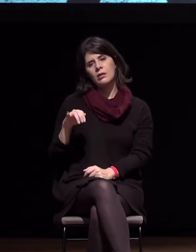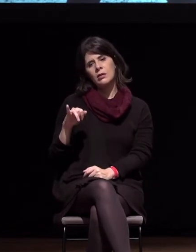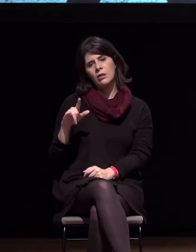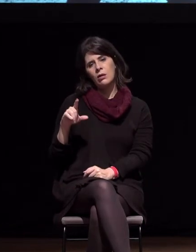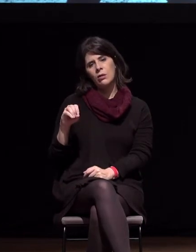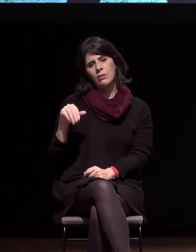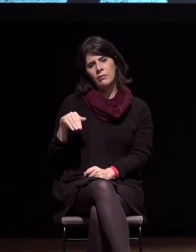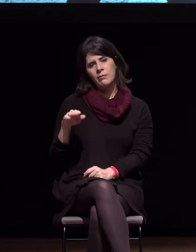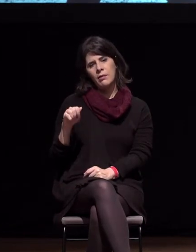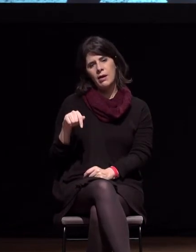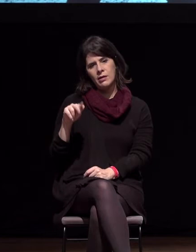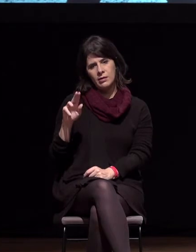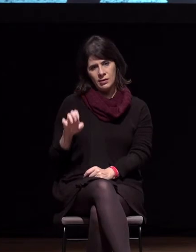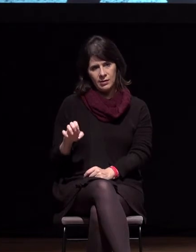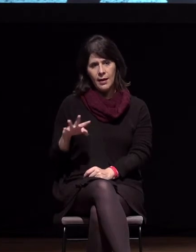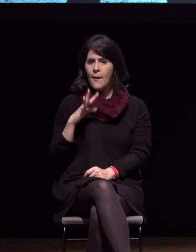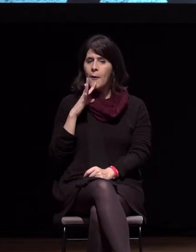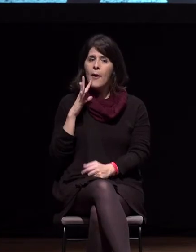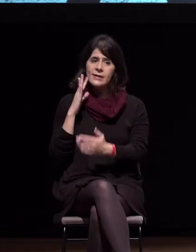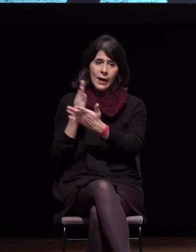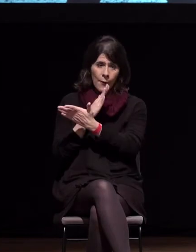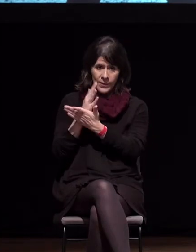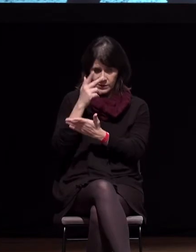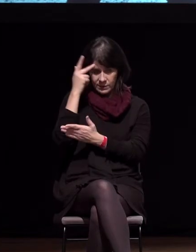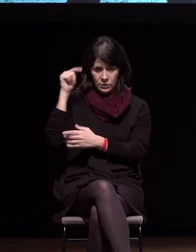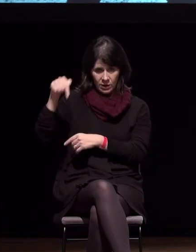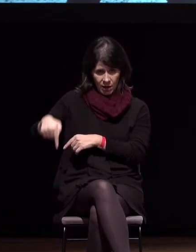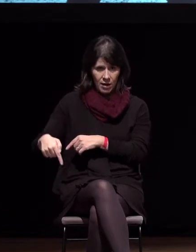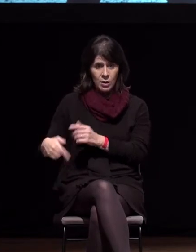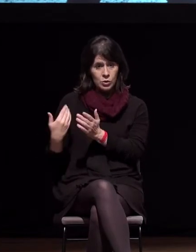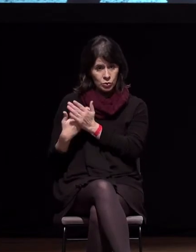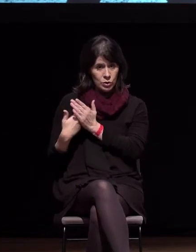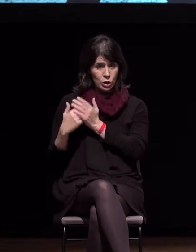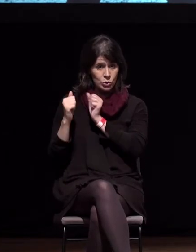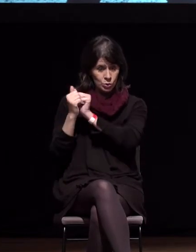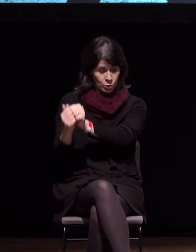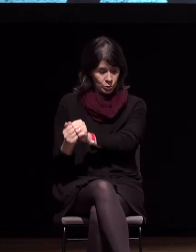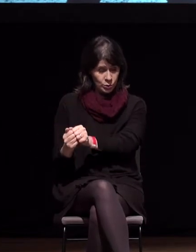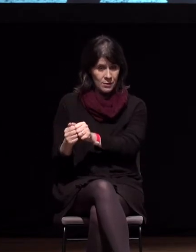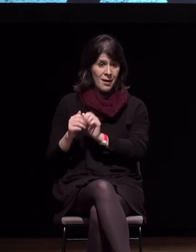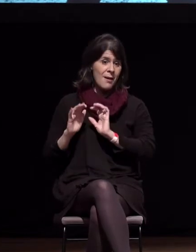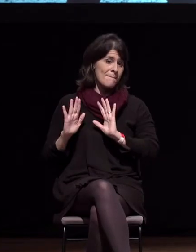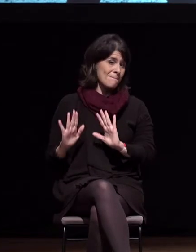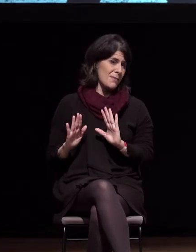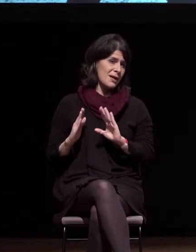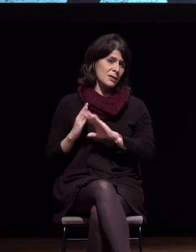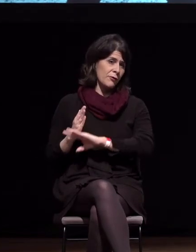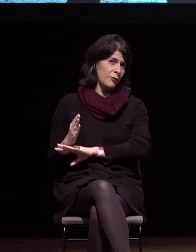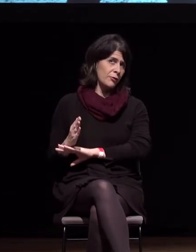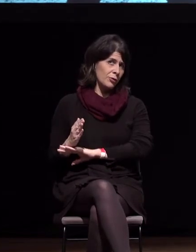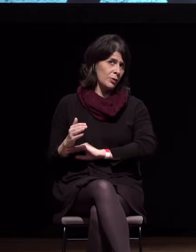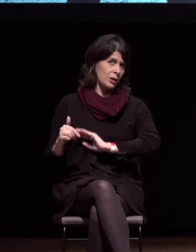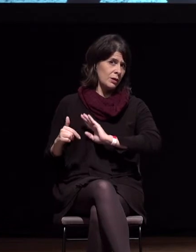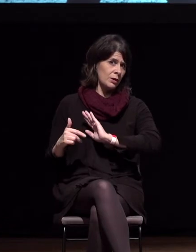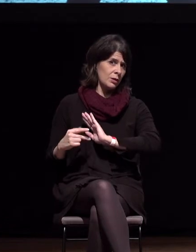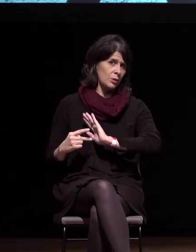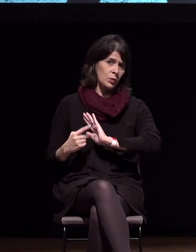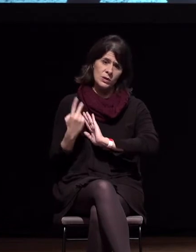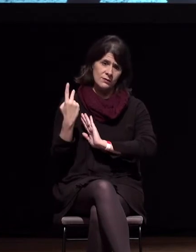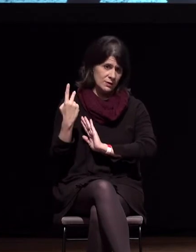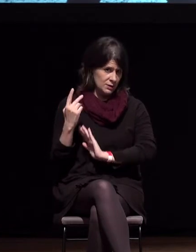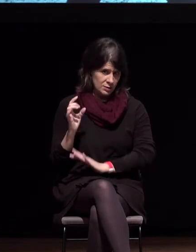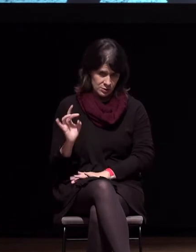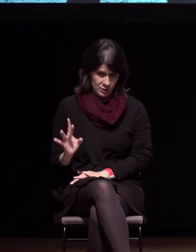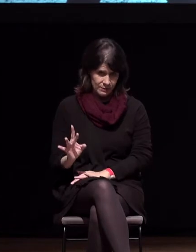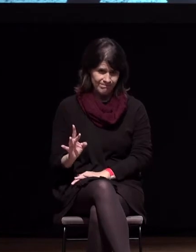tenho proximidade com um pessoal que é do Quilombaque ali, mais ativo. Mas eu fui lá, acho que só 2 vezes.